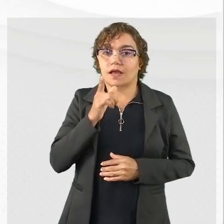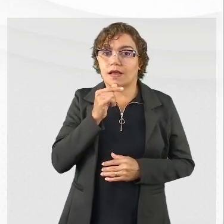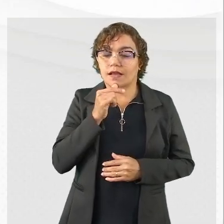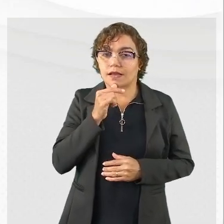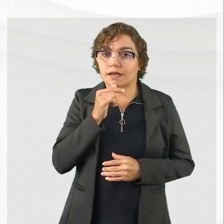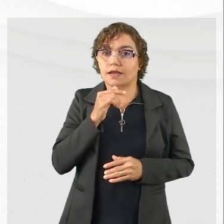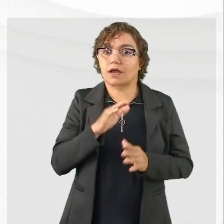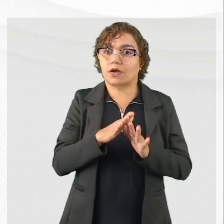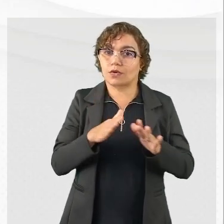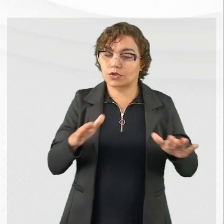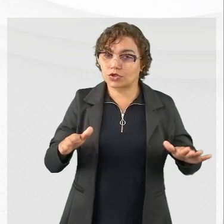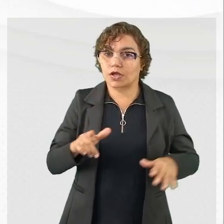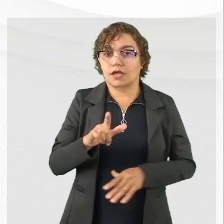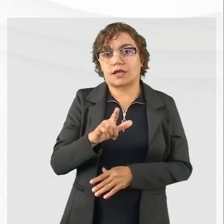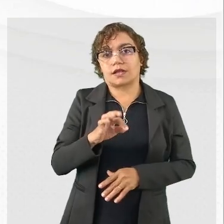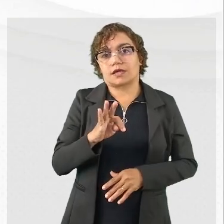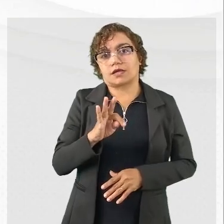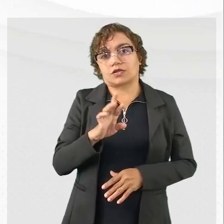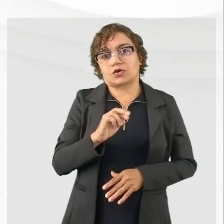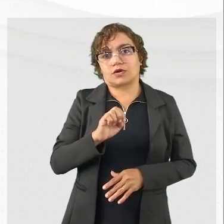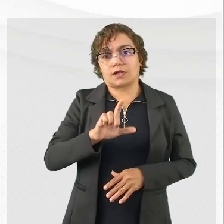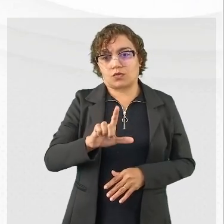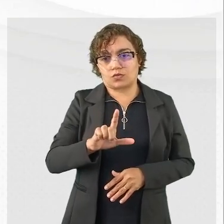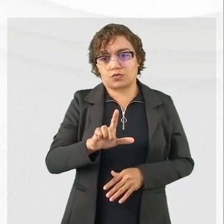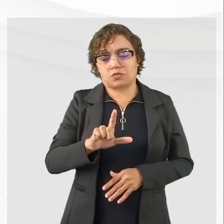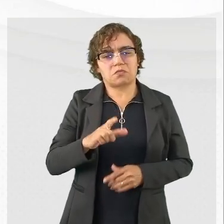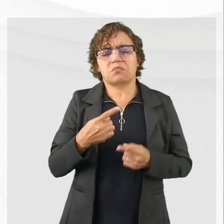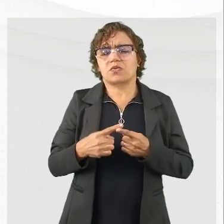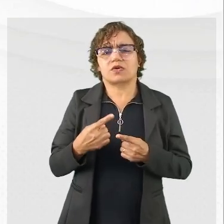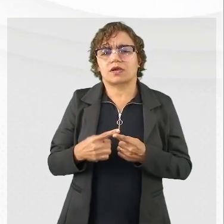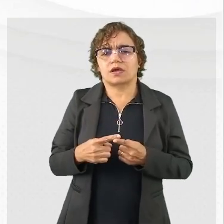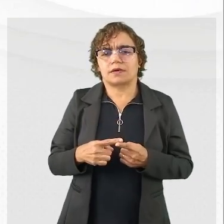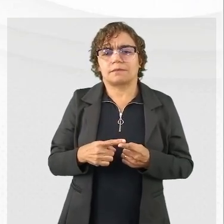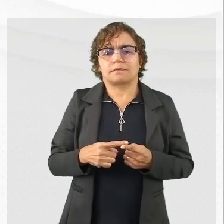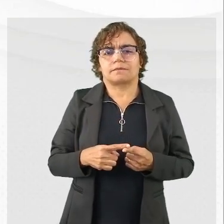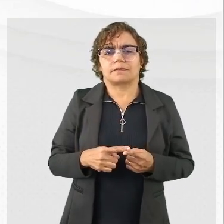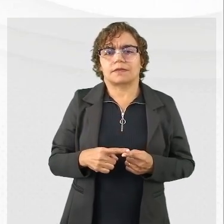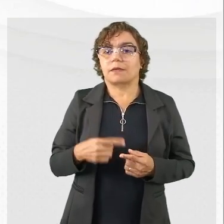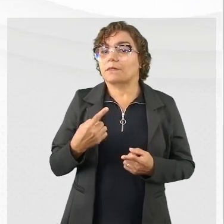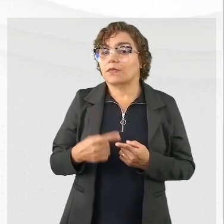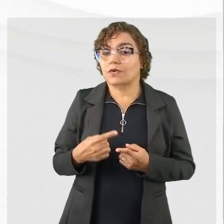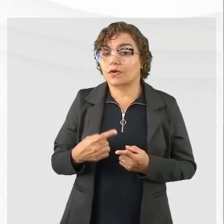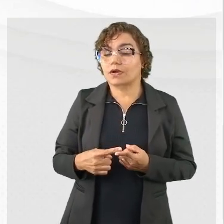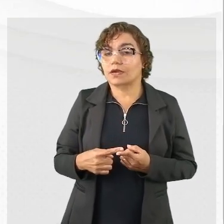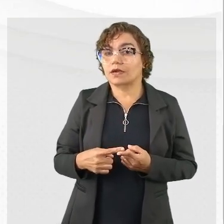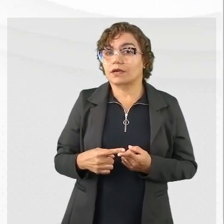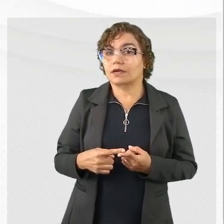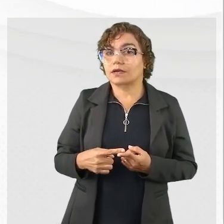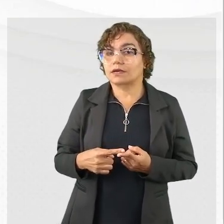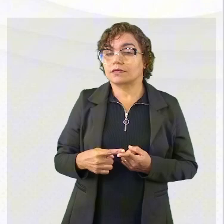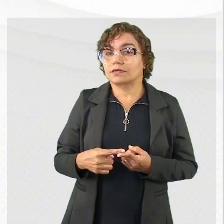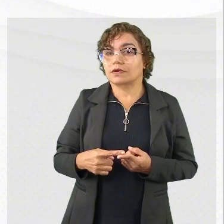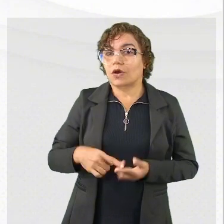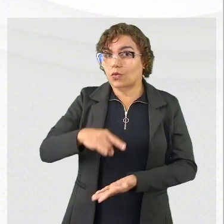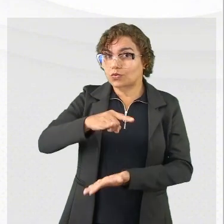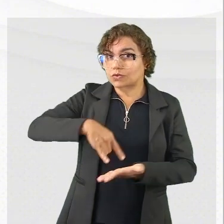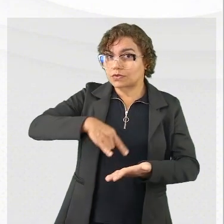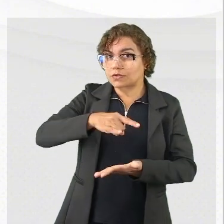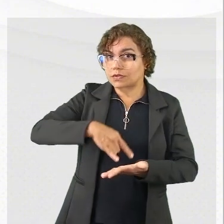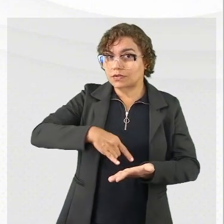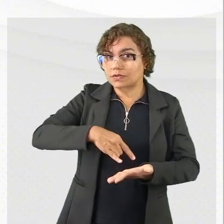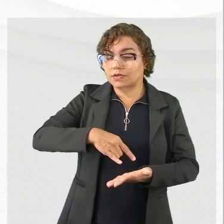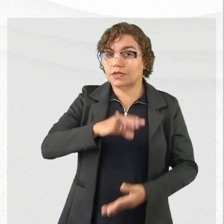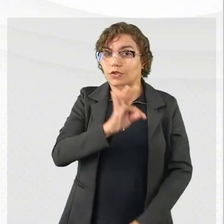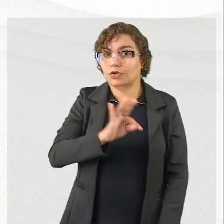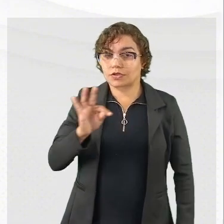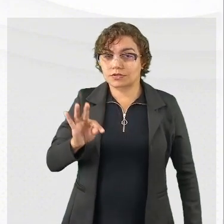litoral, tá? Está todo no litoral, por conta de que a gente aqui, ó, do Tratado de Tordesilhas, tá? Então está todo no